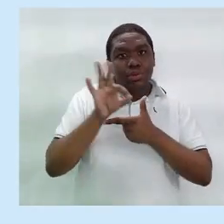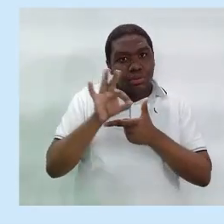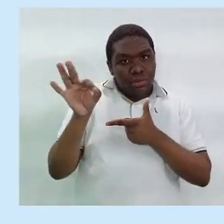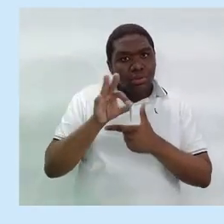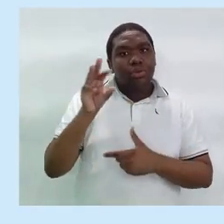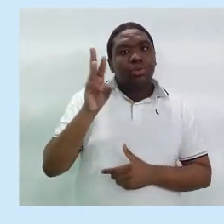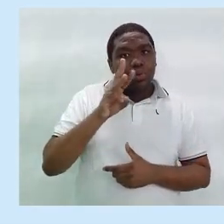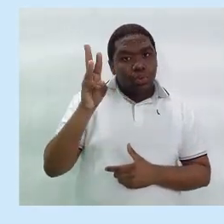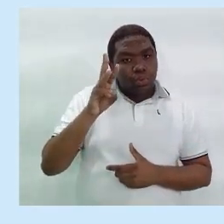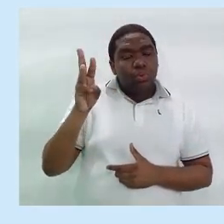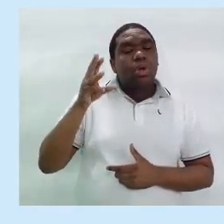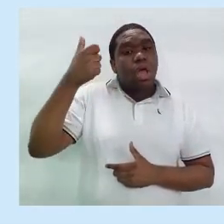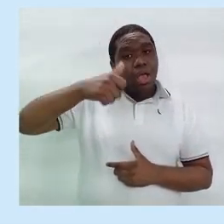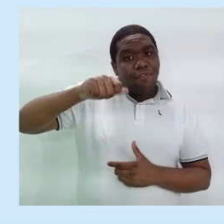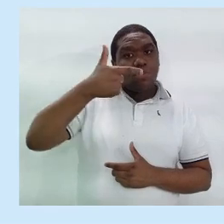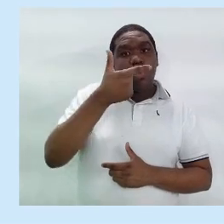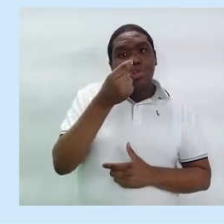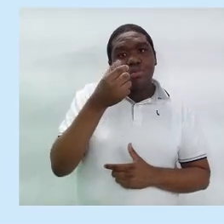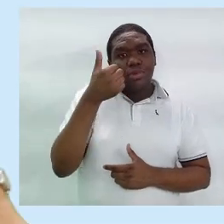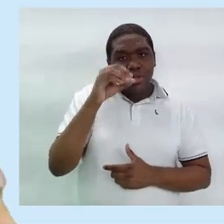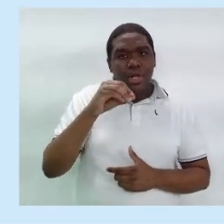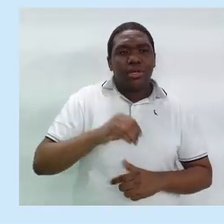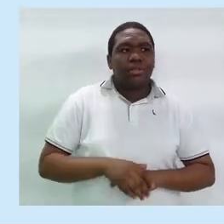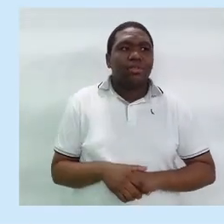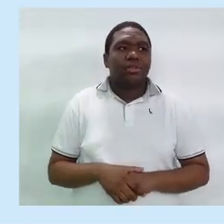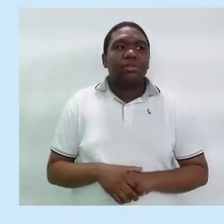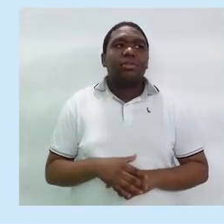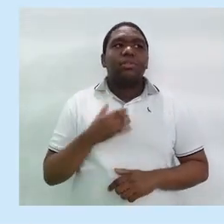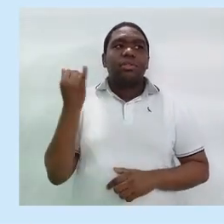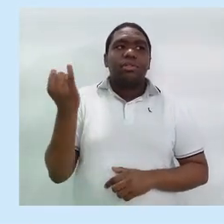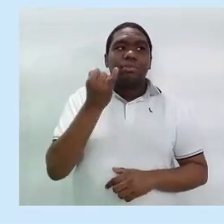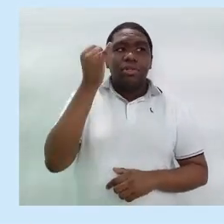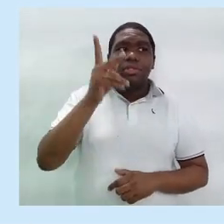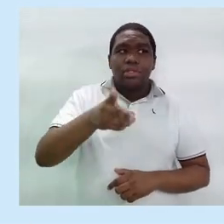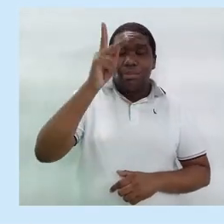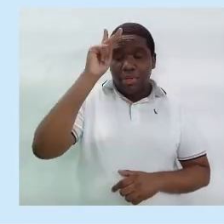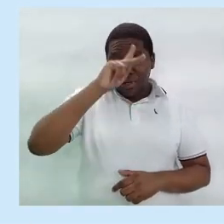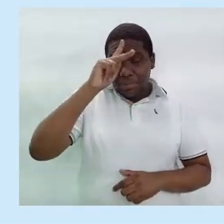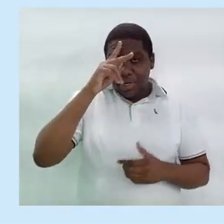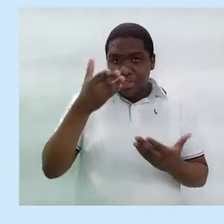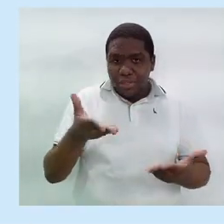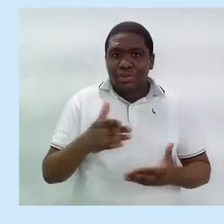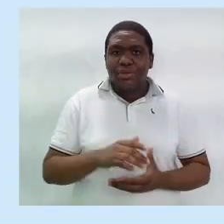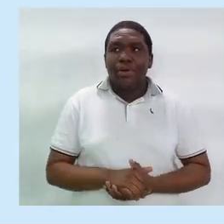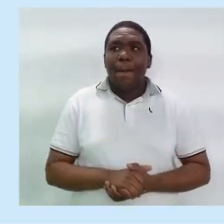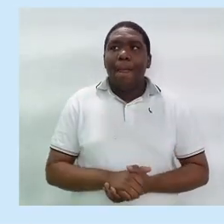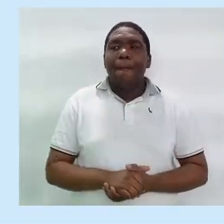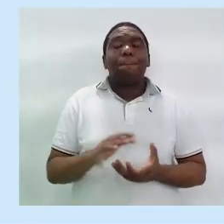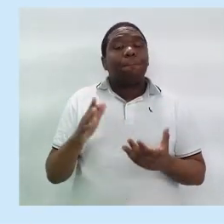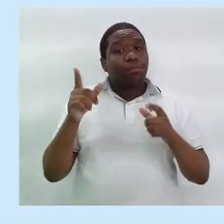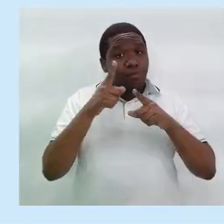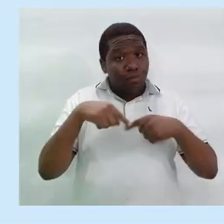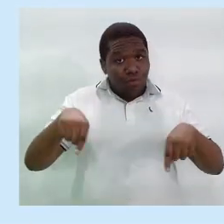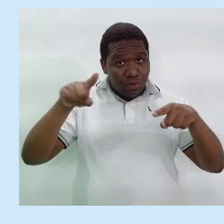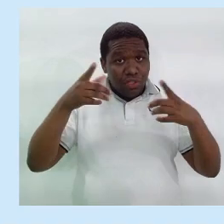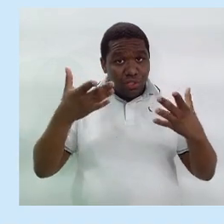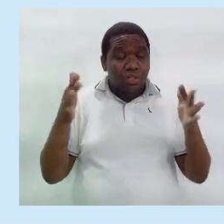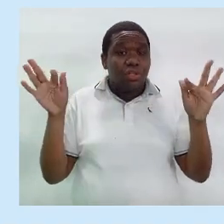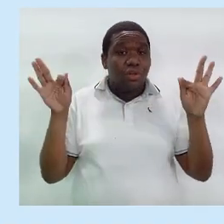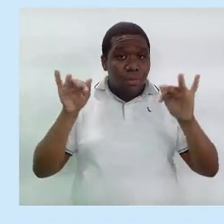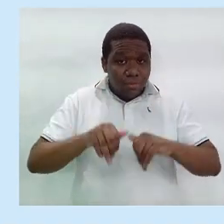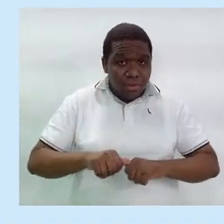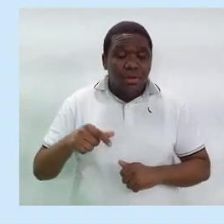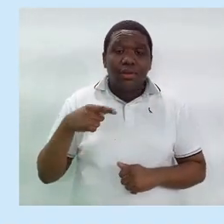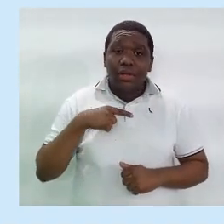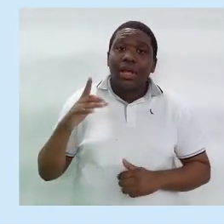do Censo 2010. E é importante sempre lembrar disso. E aqui trago para vocês, para finalizar,